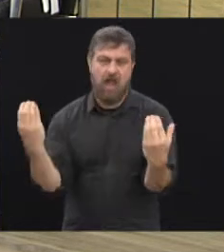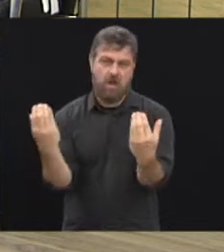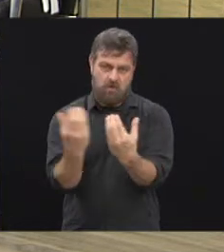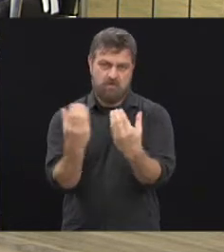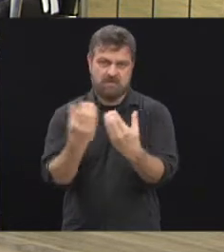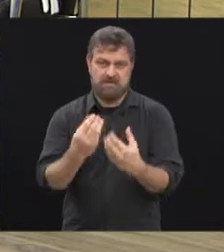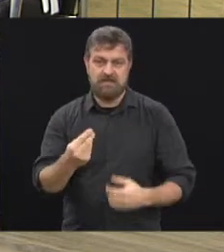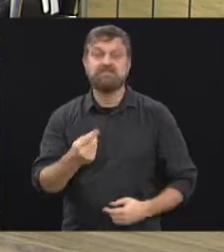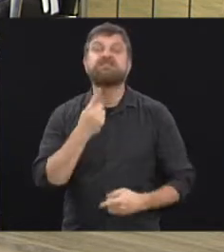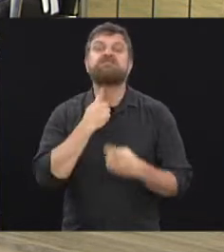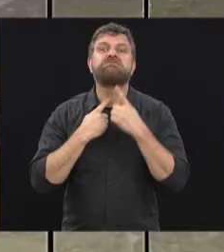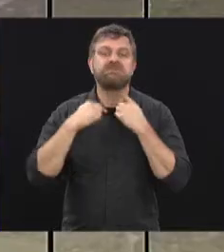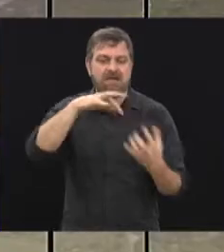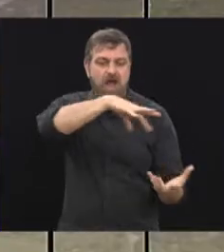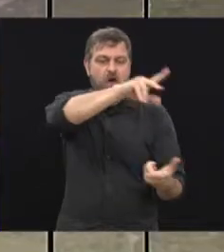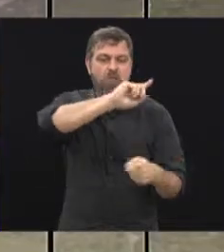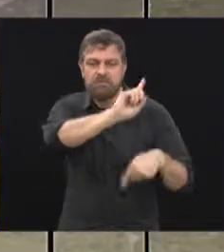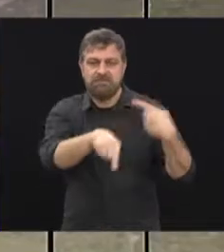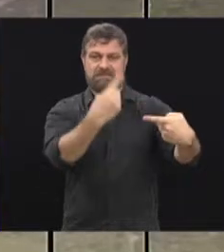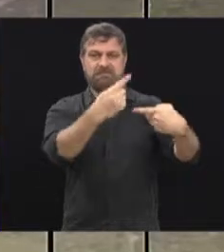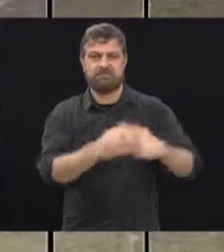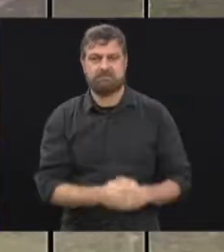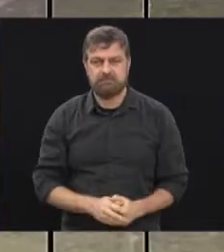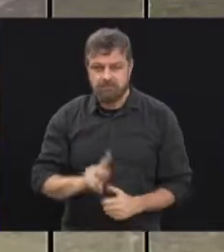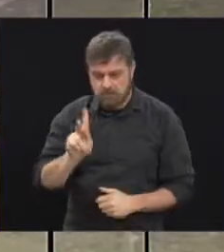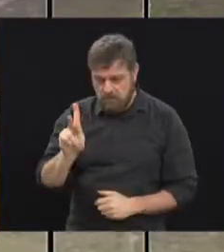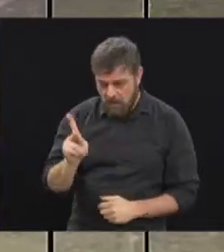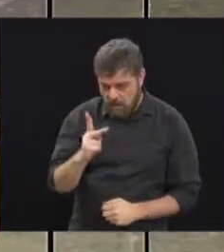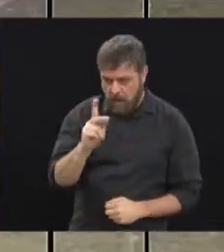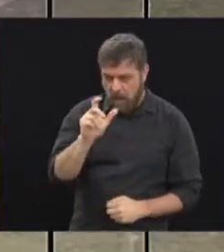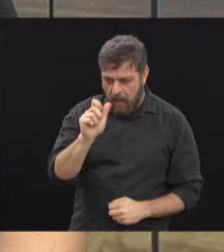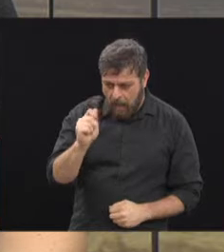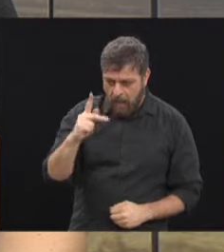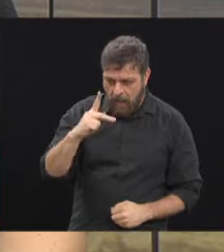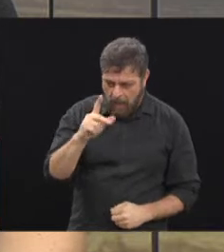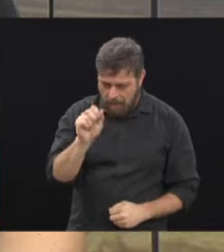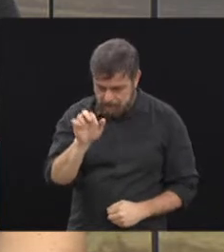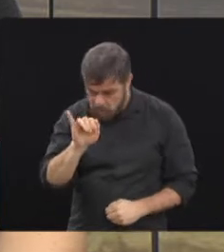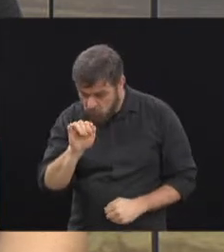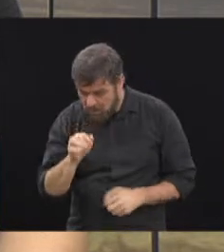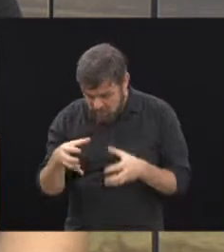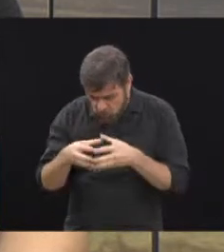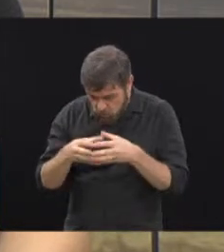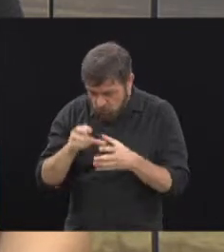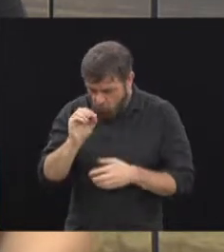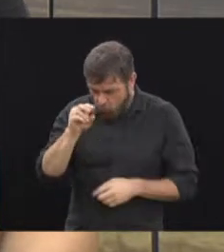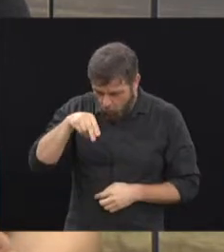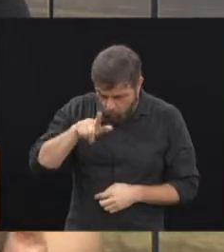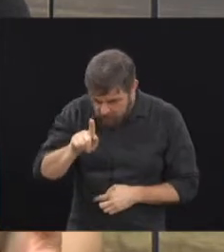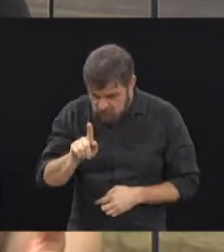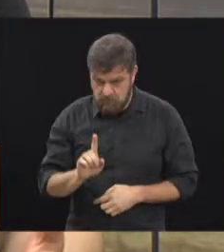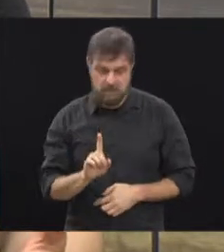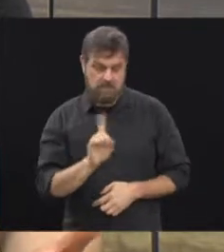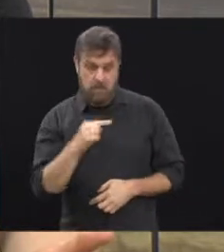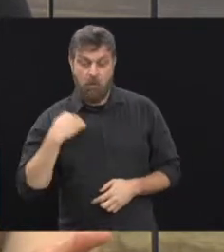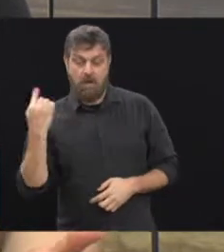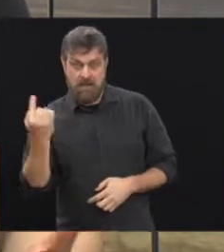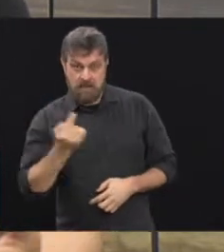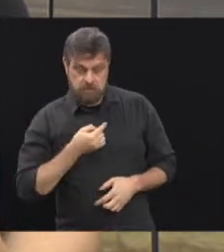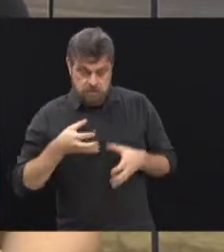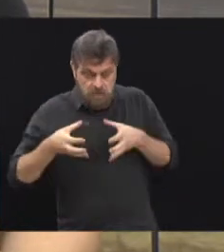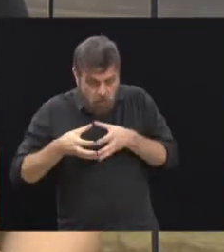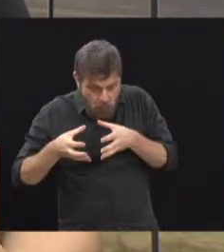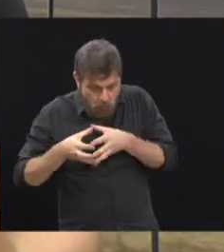querem transformar o mundo, assim. A Rapori não é uma ONG, mas vocês lidam com ONGs, é isso? Isso, a gente é uma